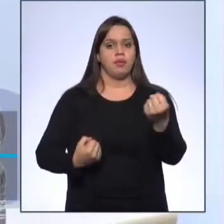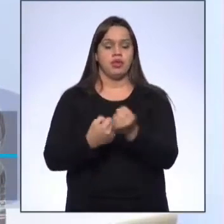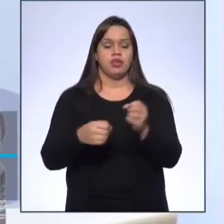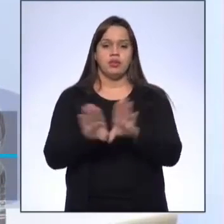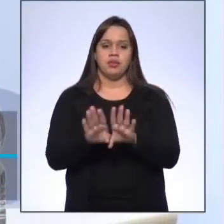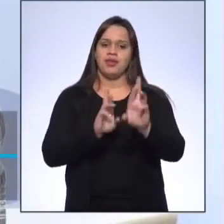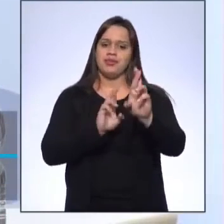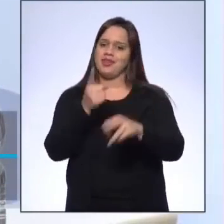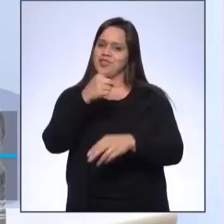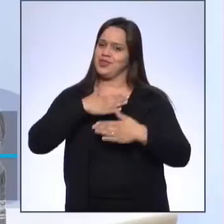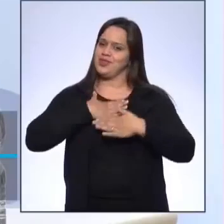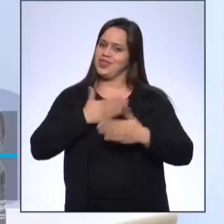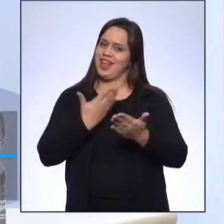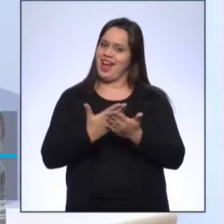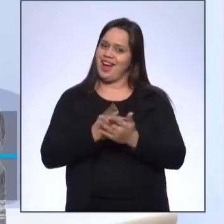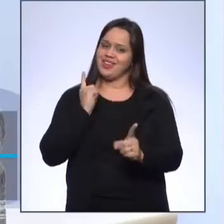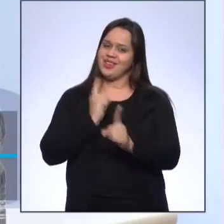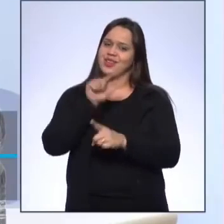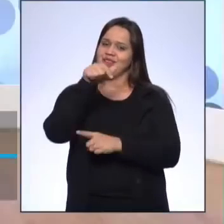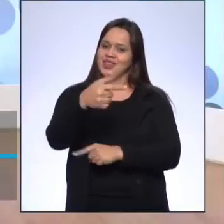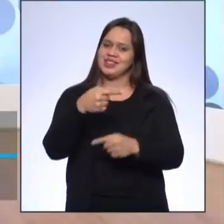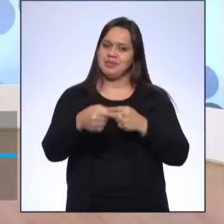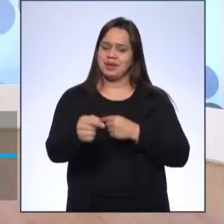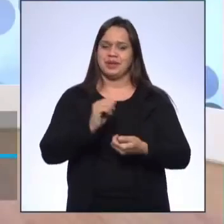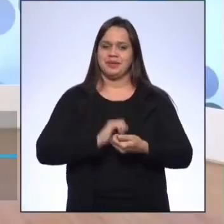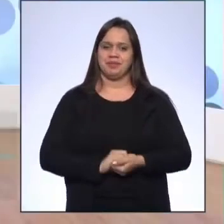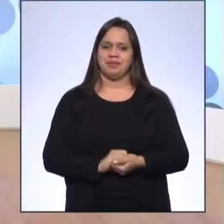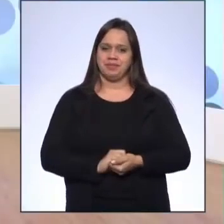tenham gostado da aula. A gente se vê na próxima semana.